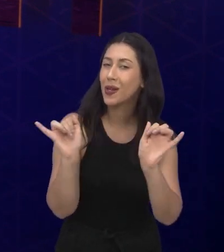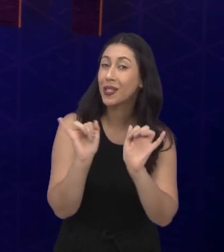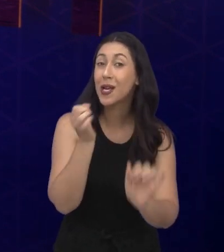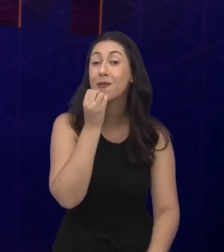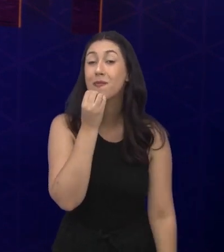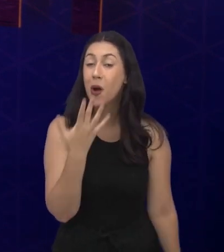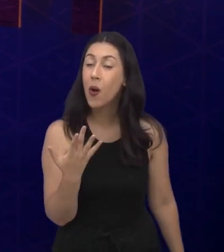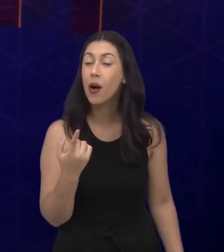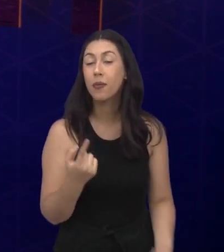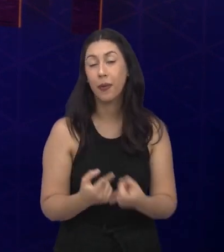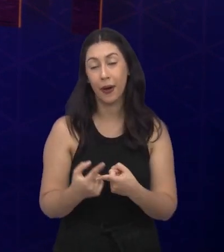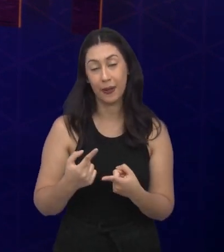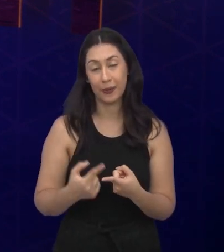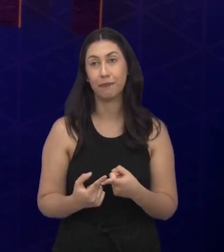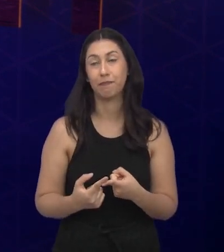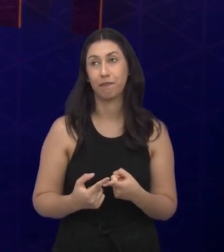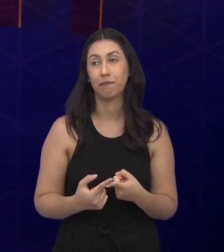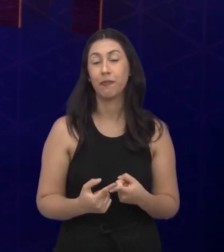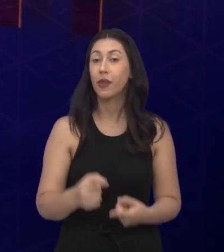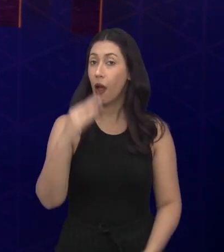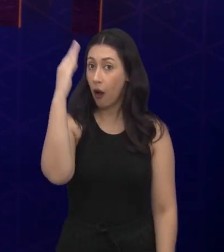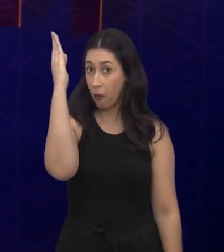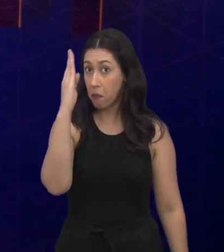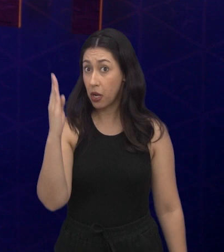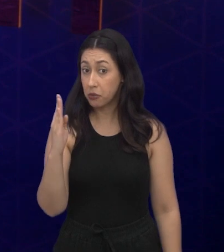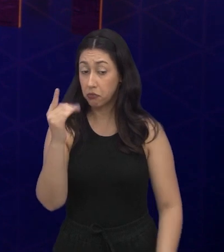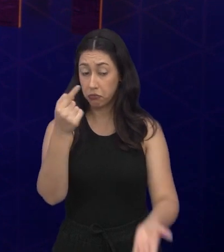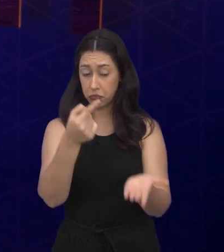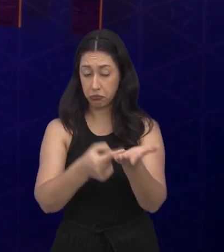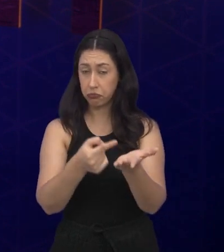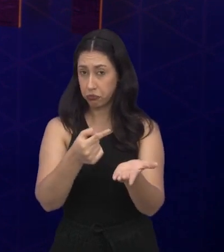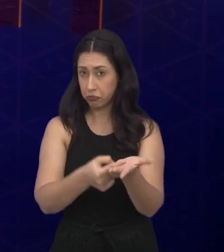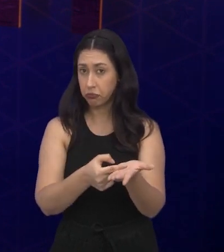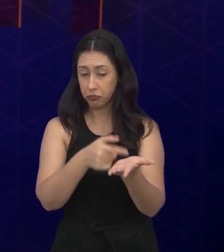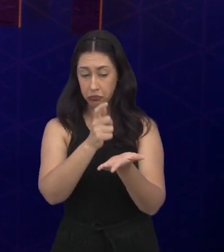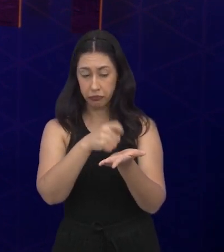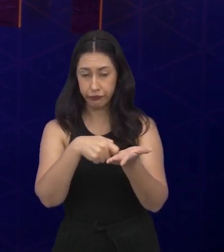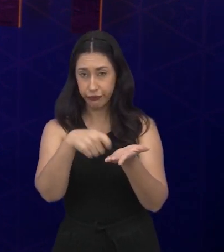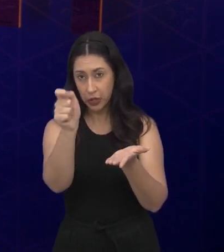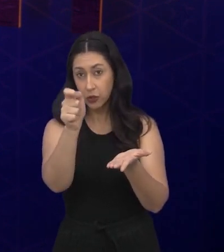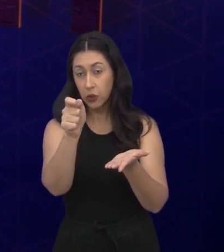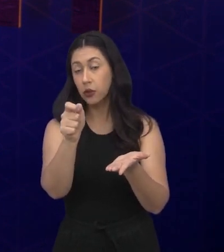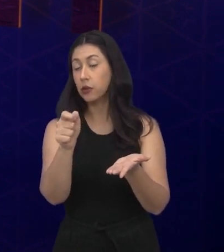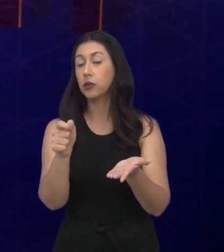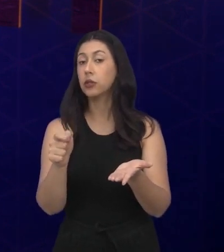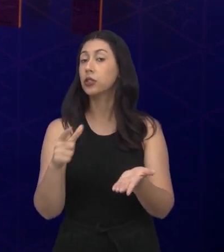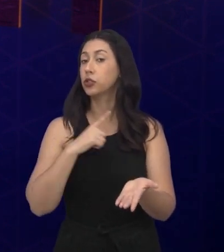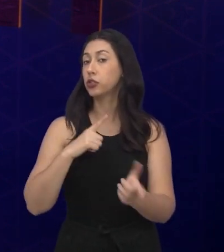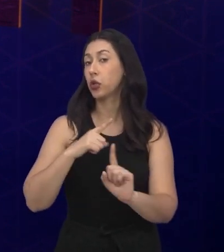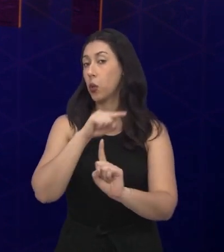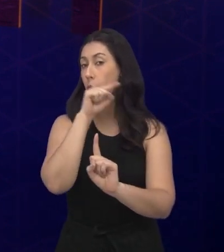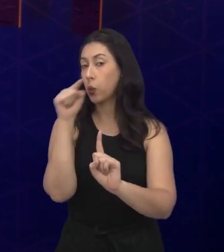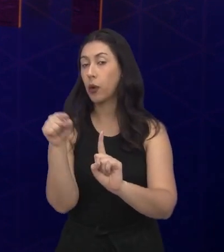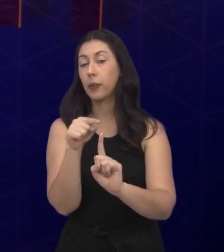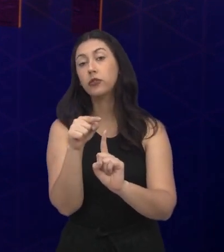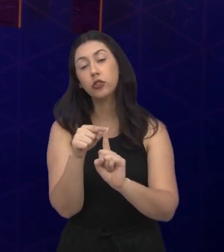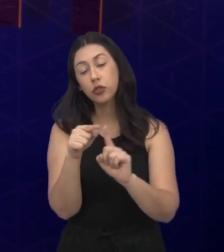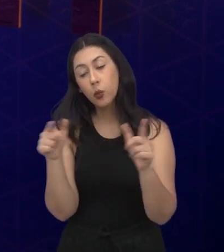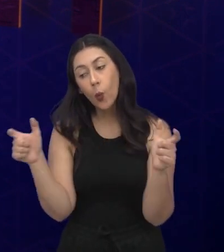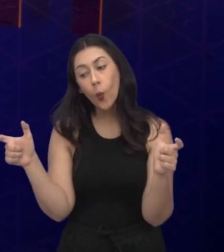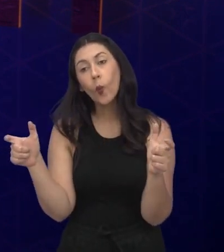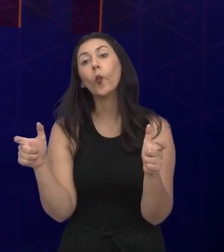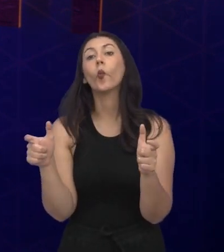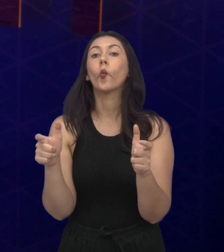uma notícia boa, que o Brasil, ele assinou o Acordo de Paris, e ele tinha uma meta